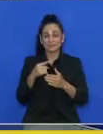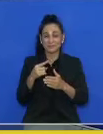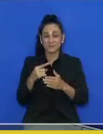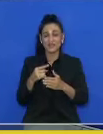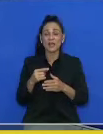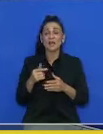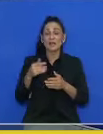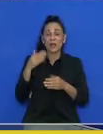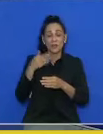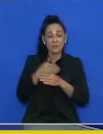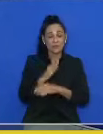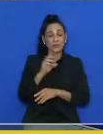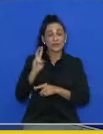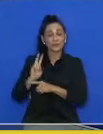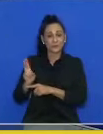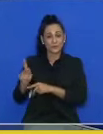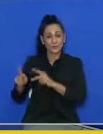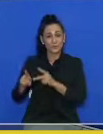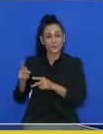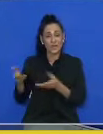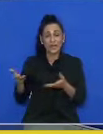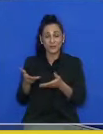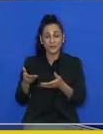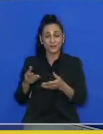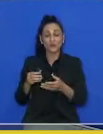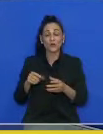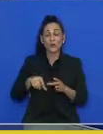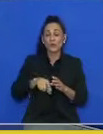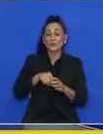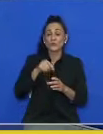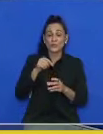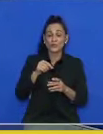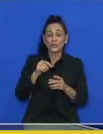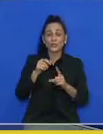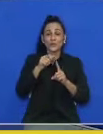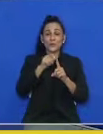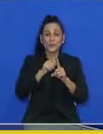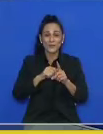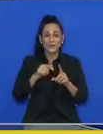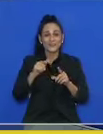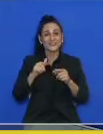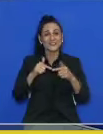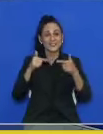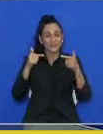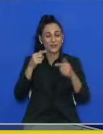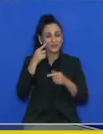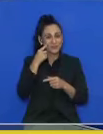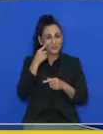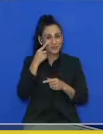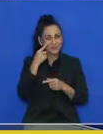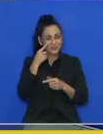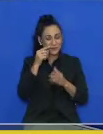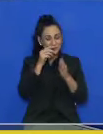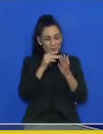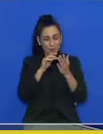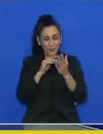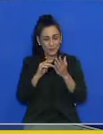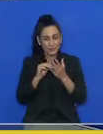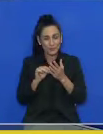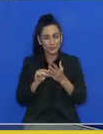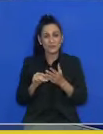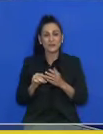realizada, validada por nossas auditoras populares. Agora passaremos ao sorteio do mês da sorte. Fique de olho na sua aposta.